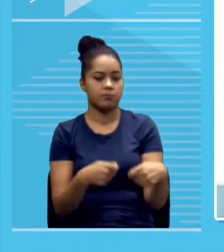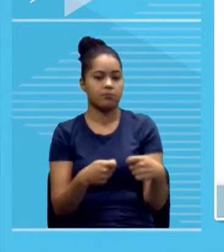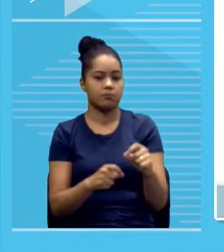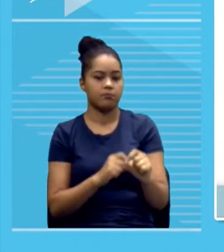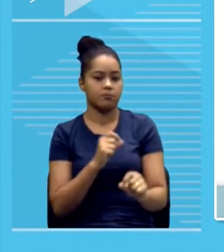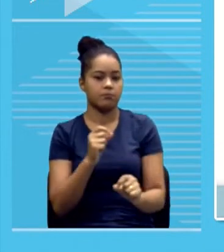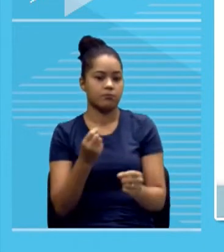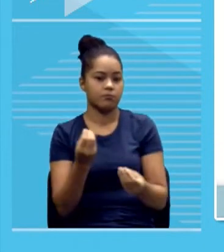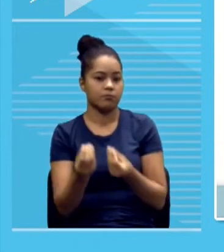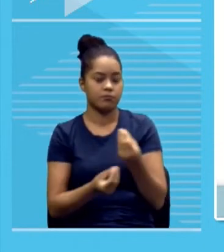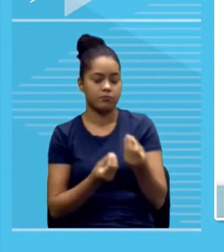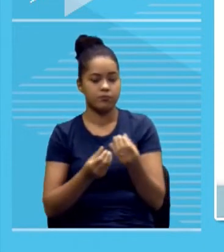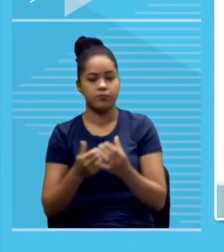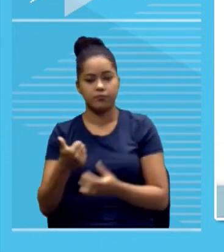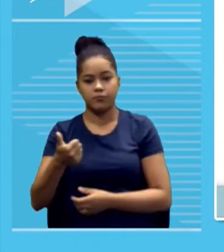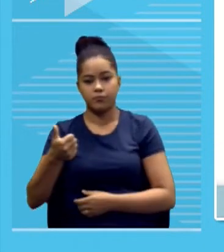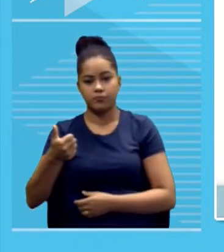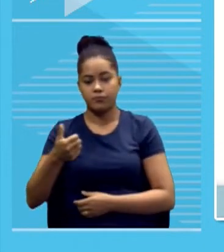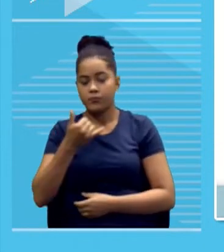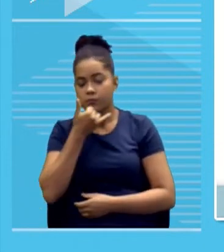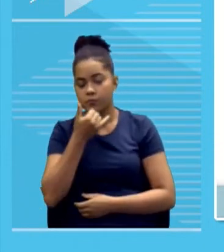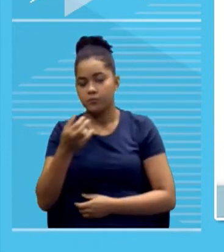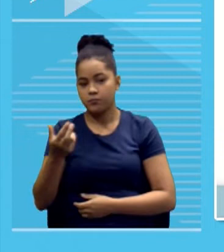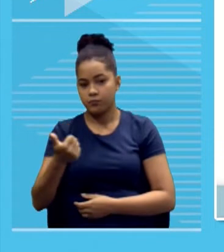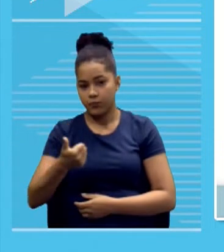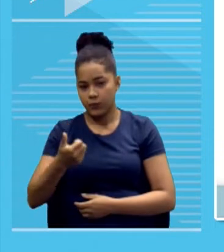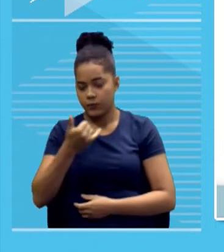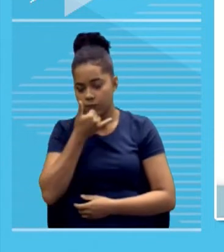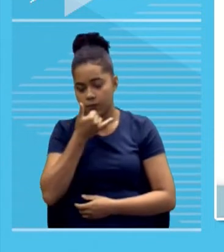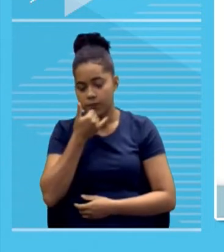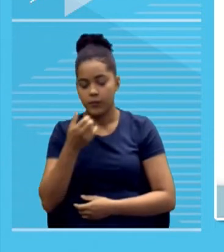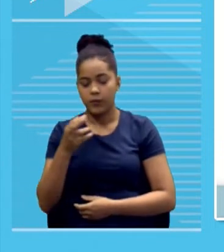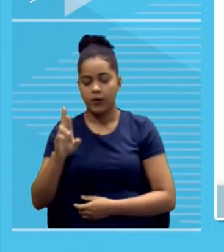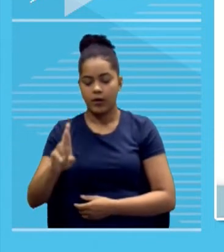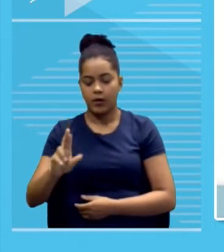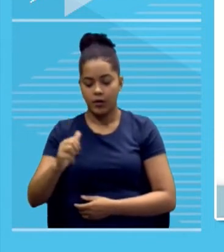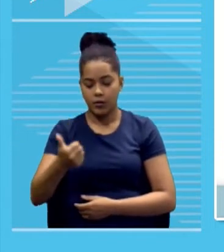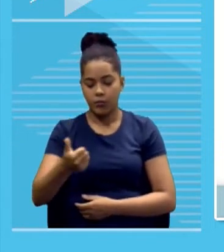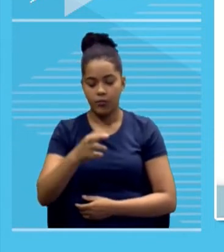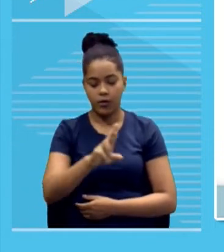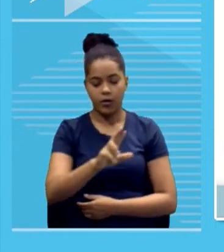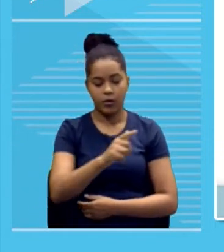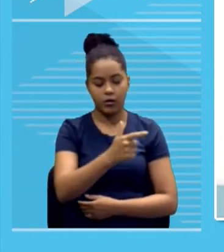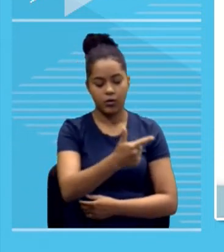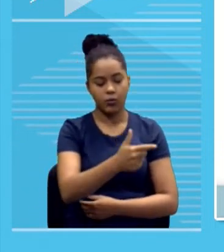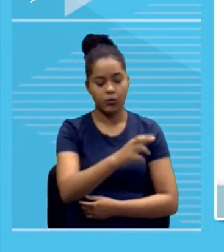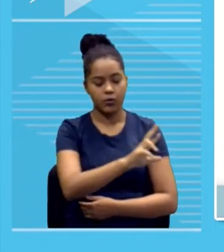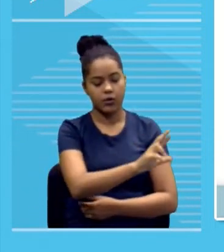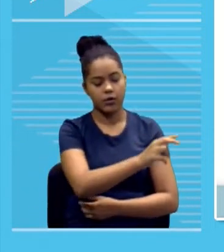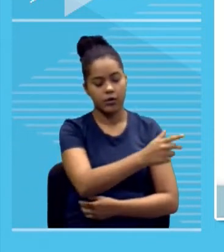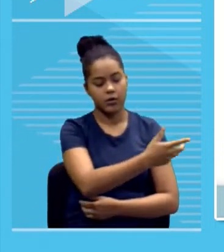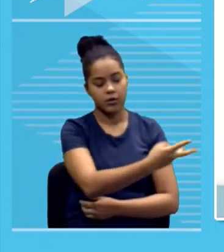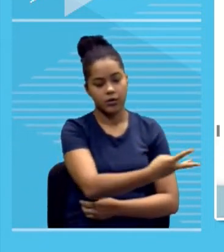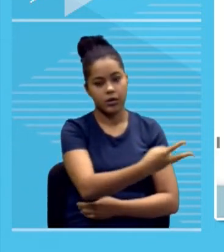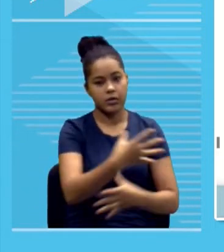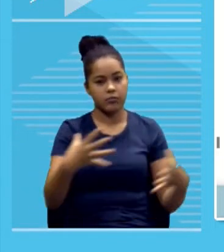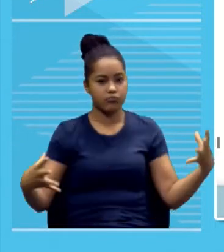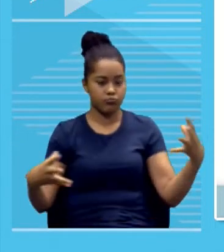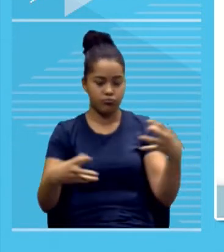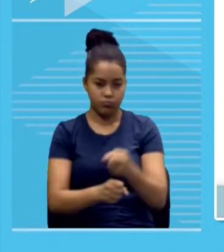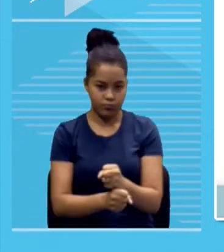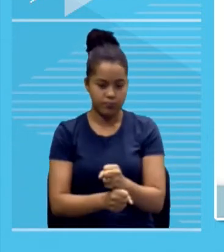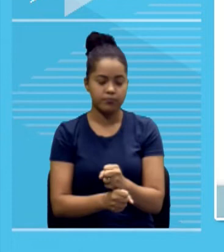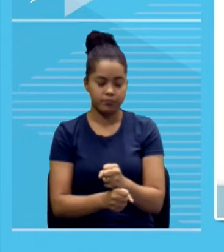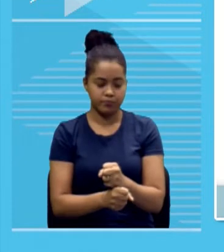somar R1 mais R2 mais R3 mais